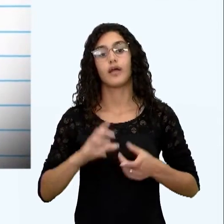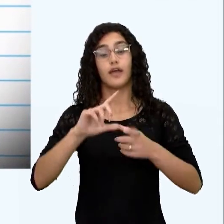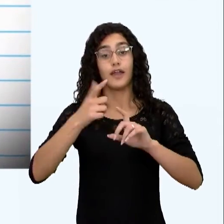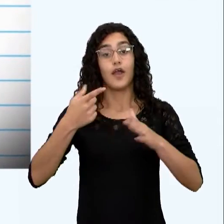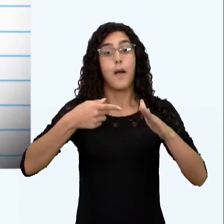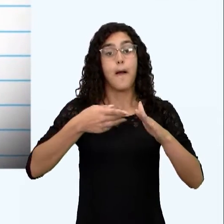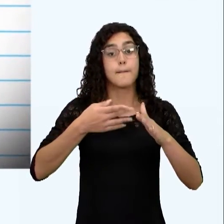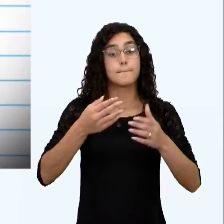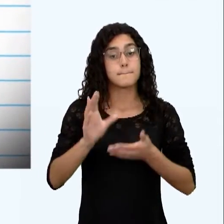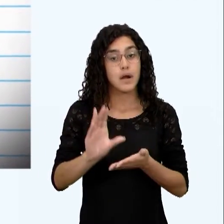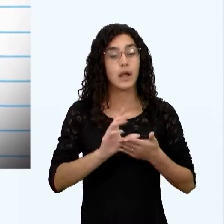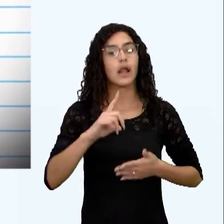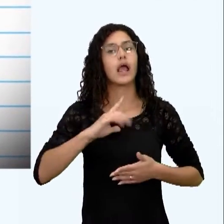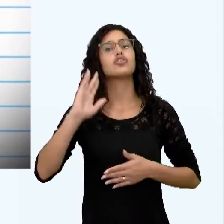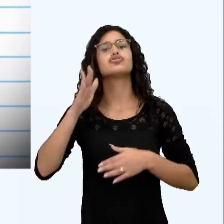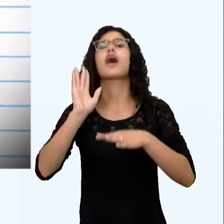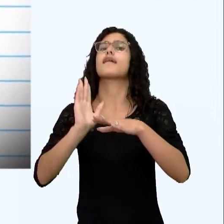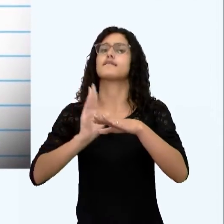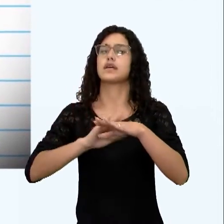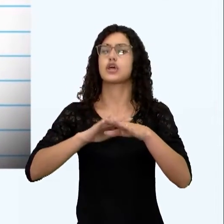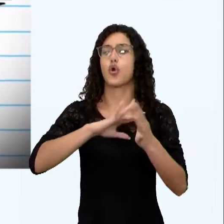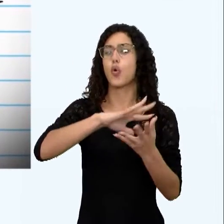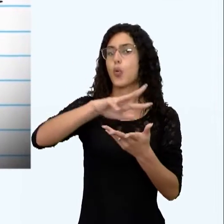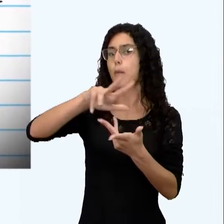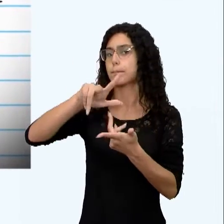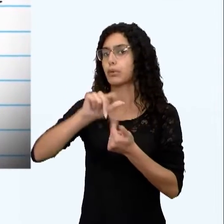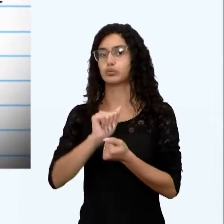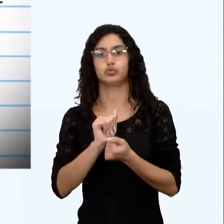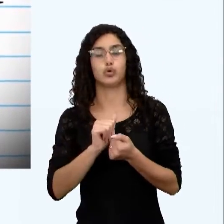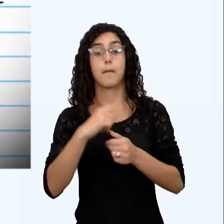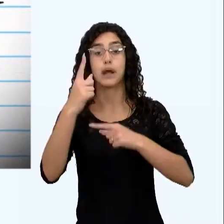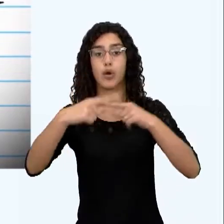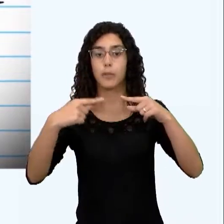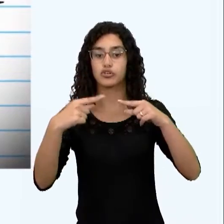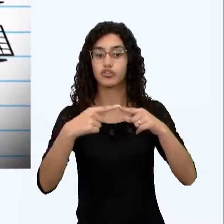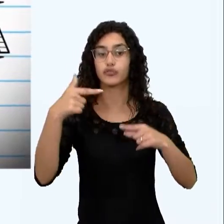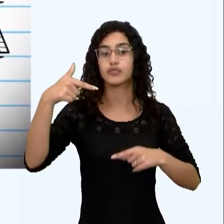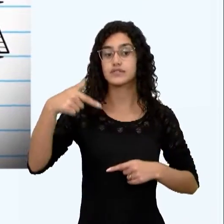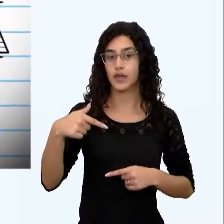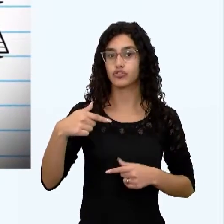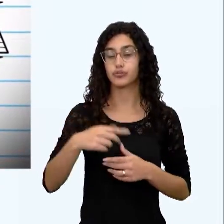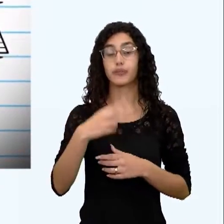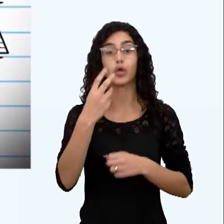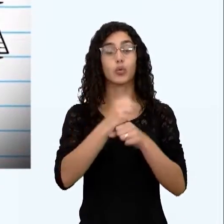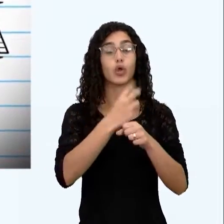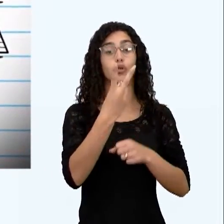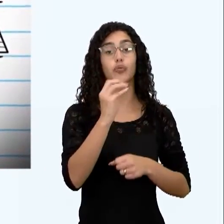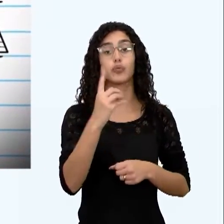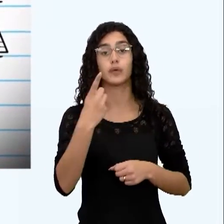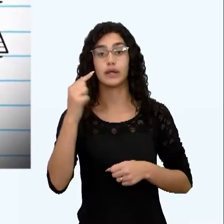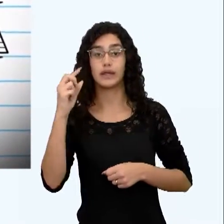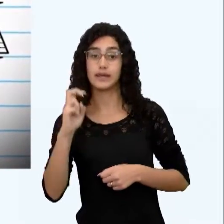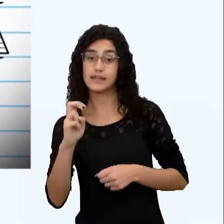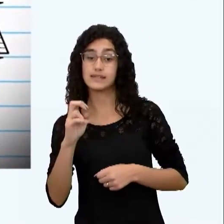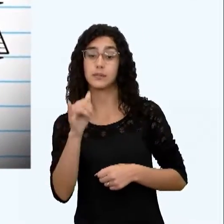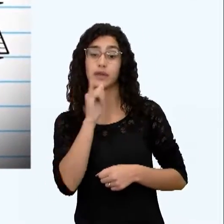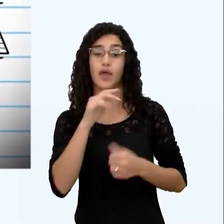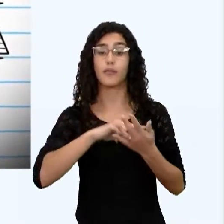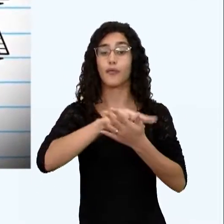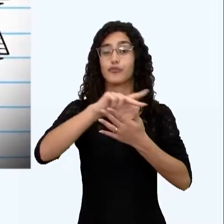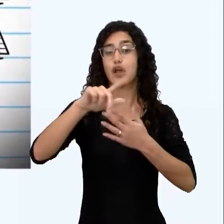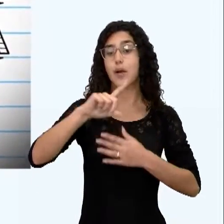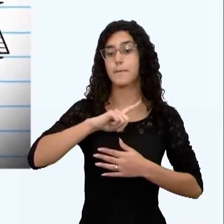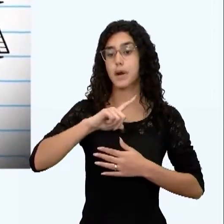Grandes investimentos já estão sendo feitos ao redor do mundo para atingir o Objetivo 7. Em 2015, por exemplo, cerca de 500 mil de